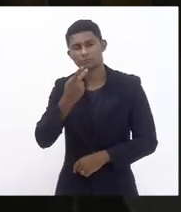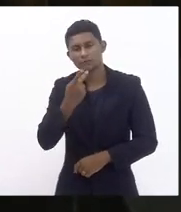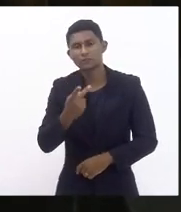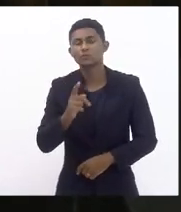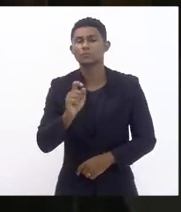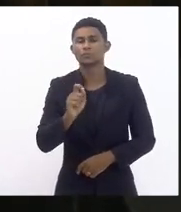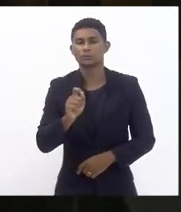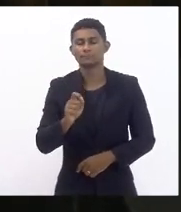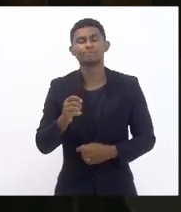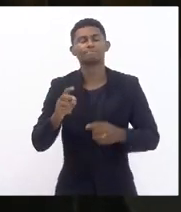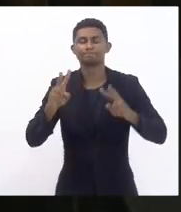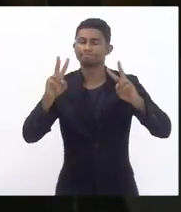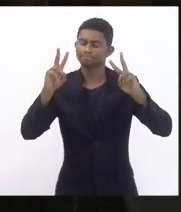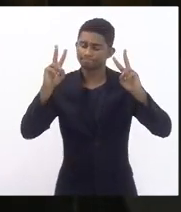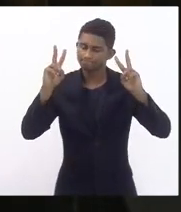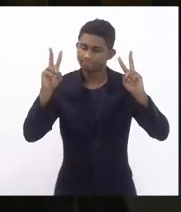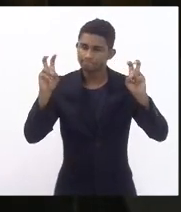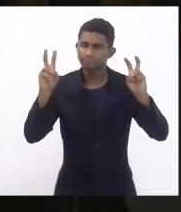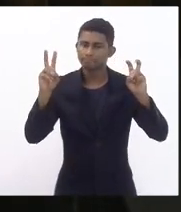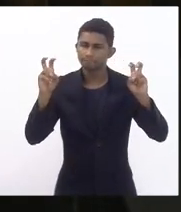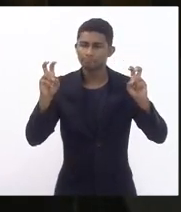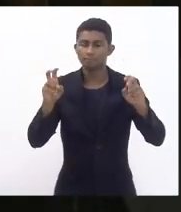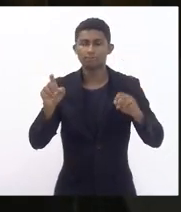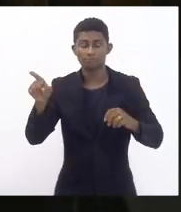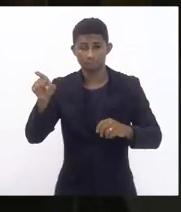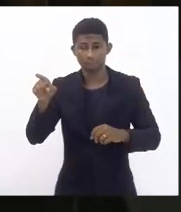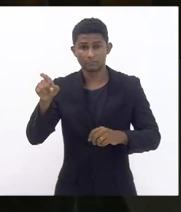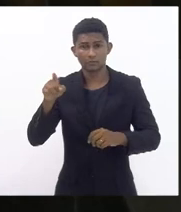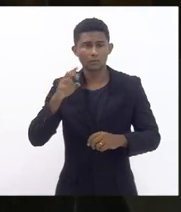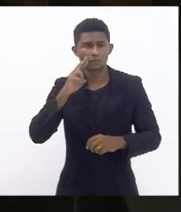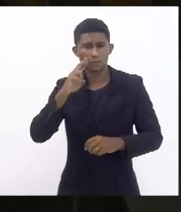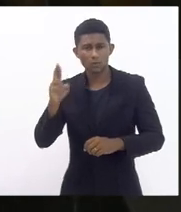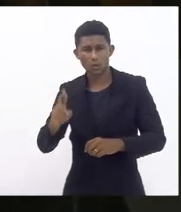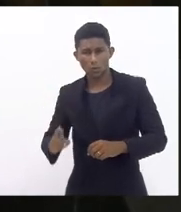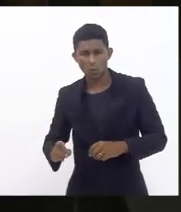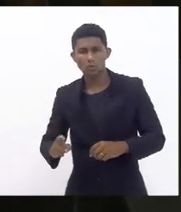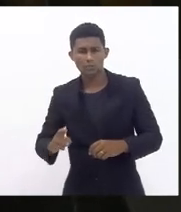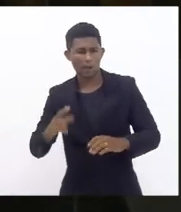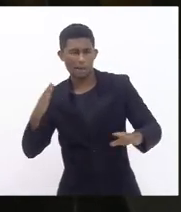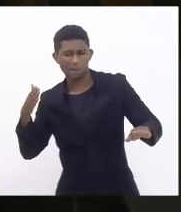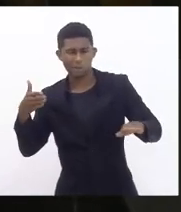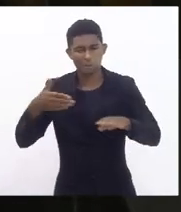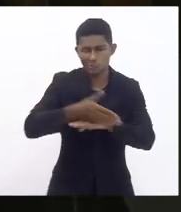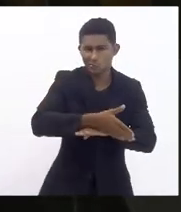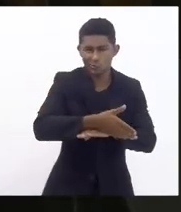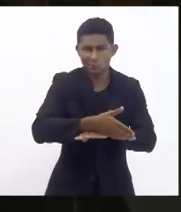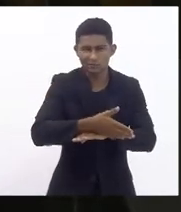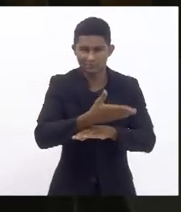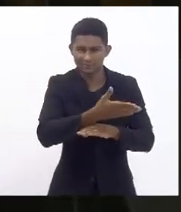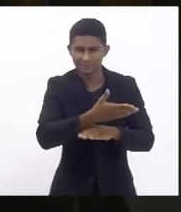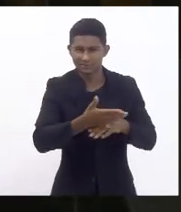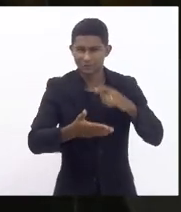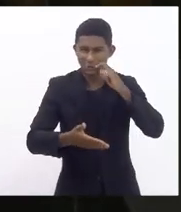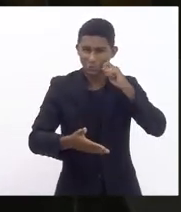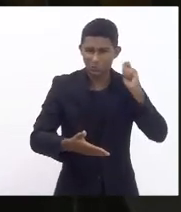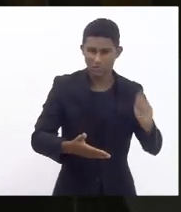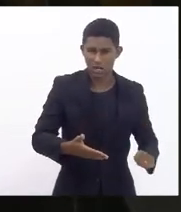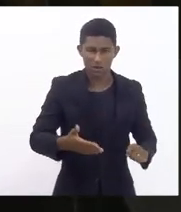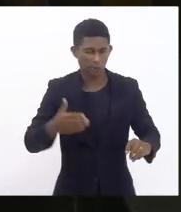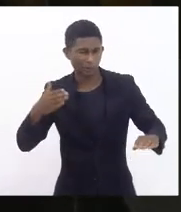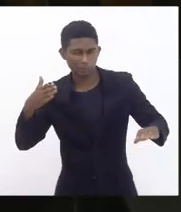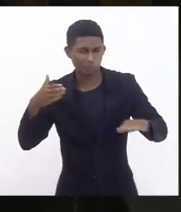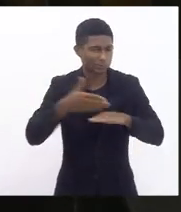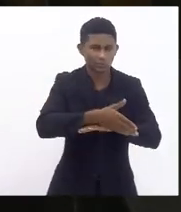Este é um tema, a invasão da Rússia na Ucrânia, este ato